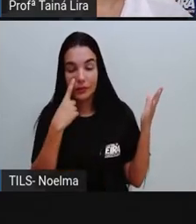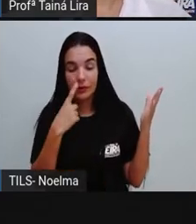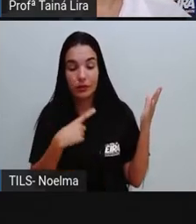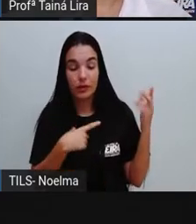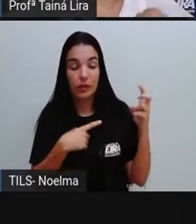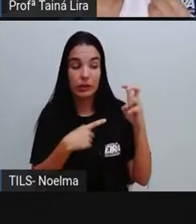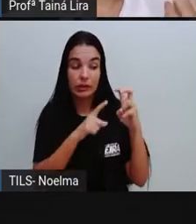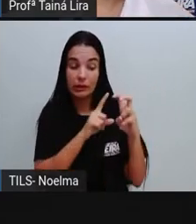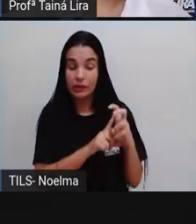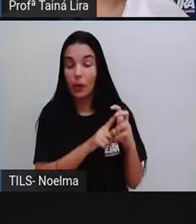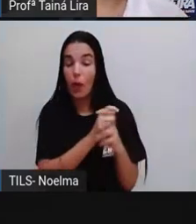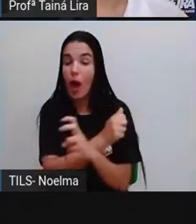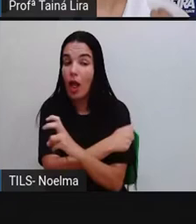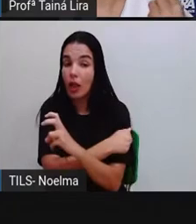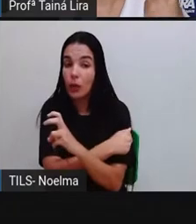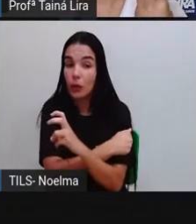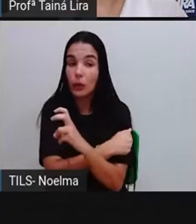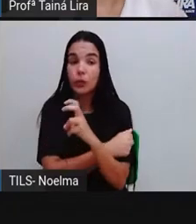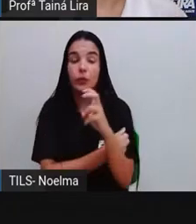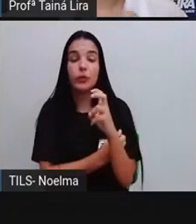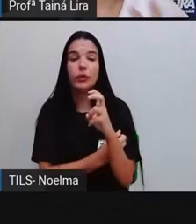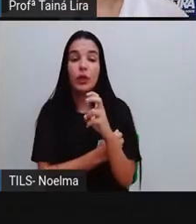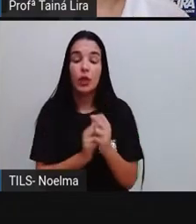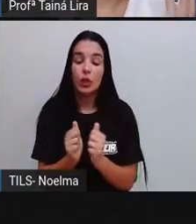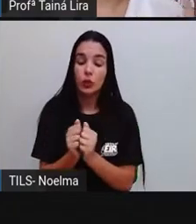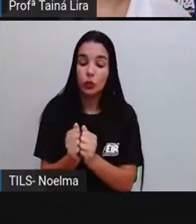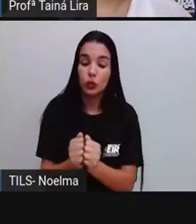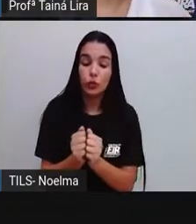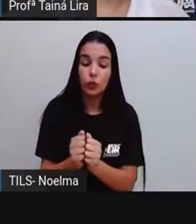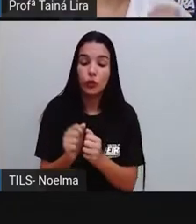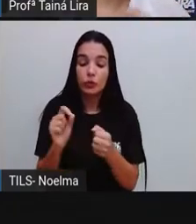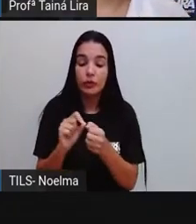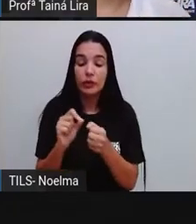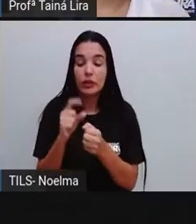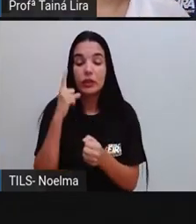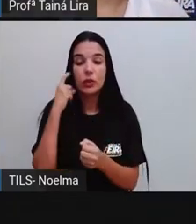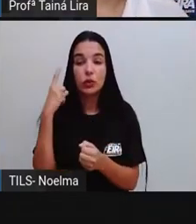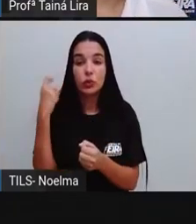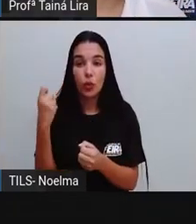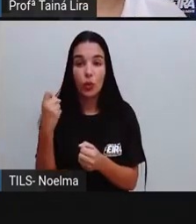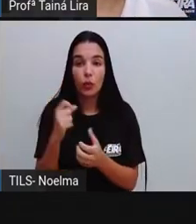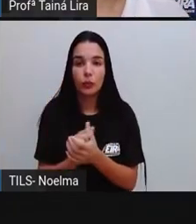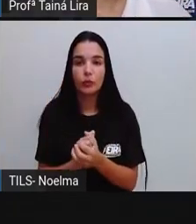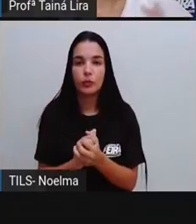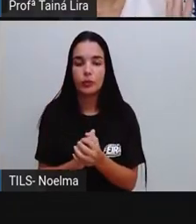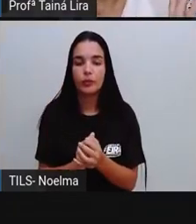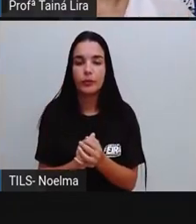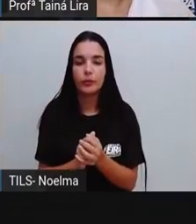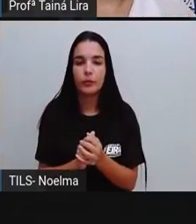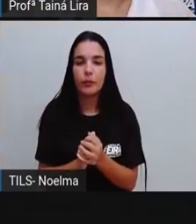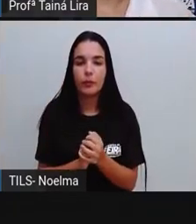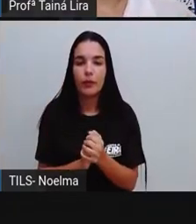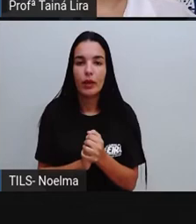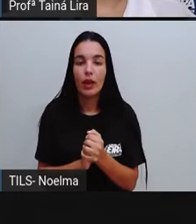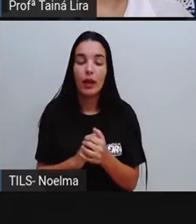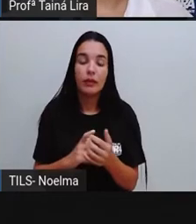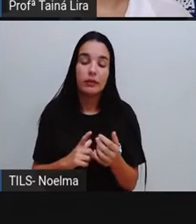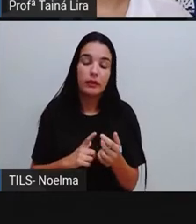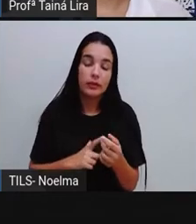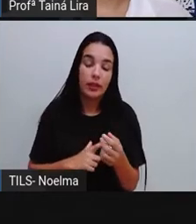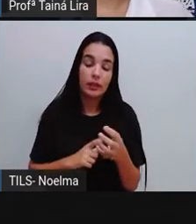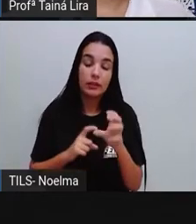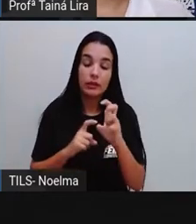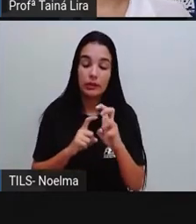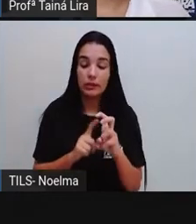né, de alunos, se reuniu para produzir aí sons com o corpo. Esse grupo tem